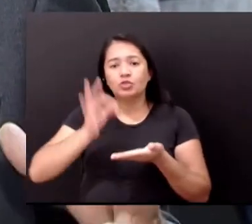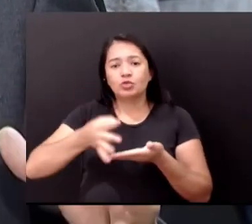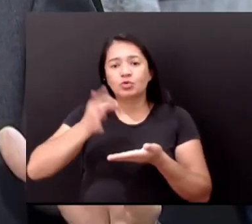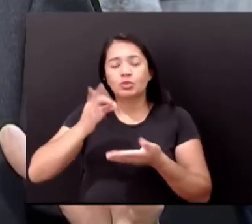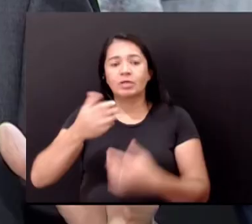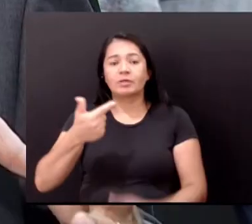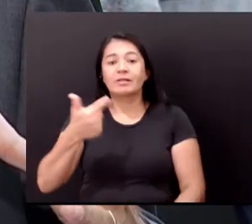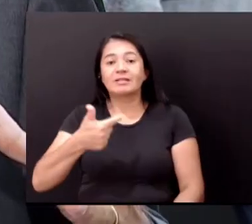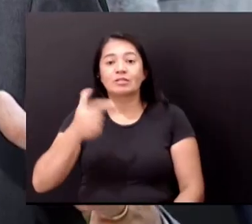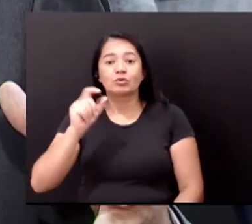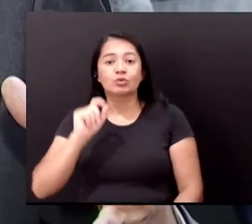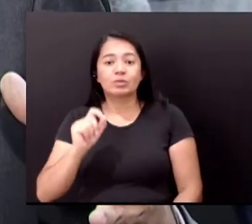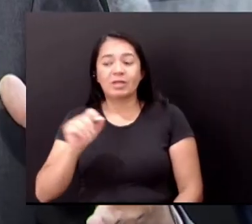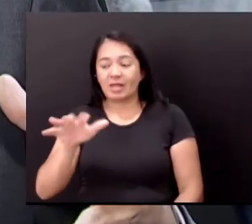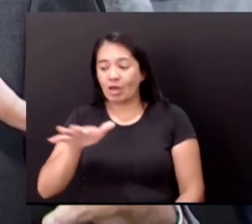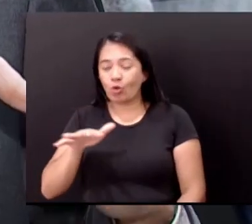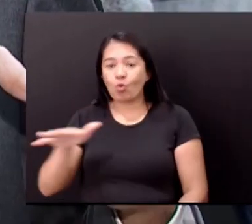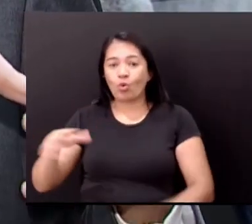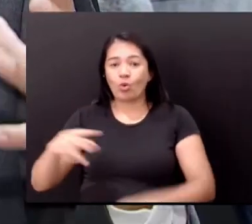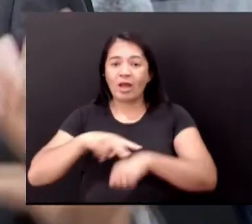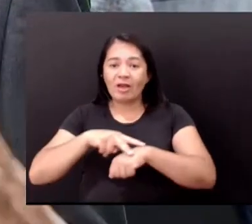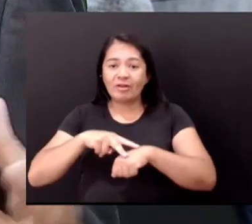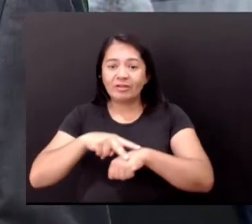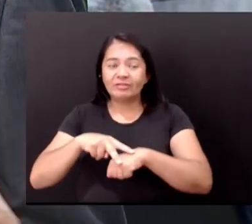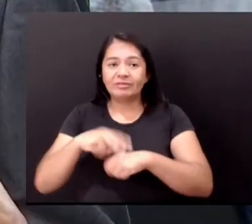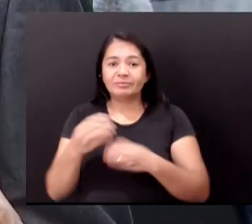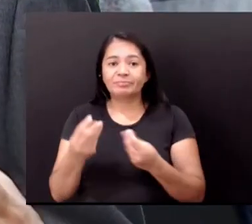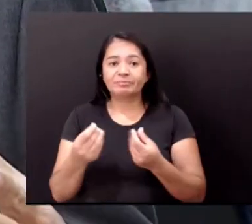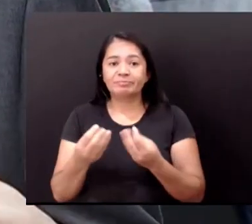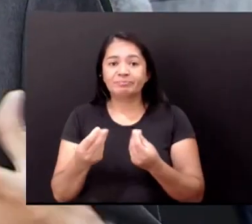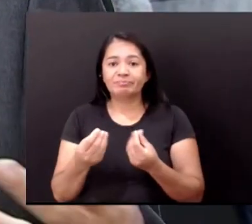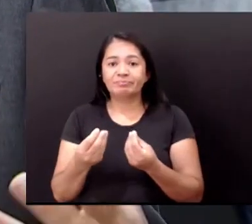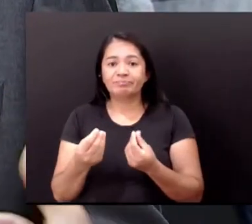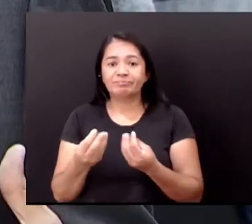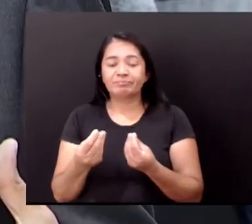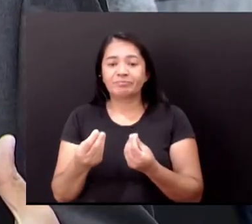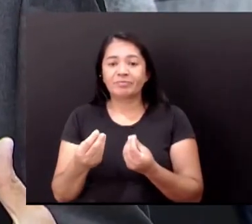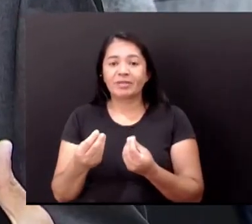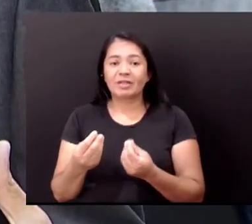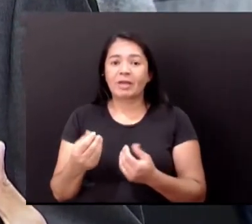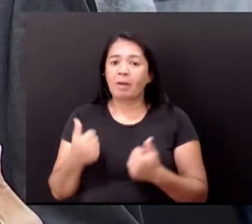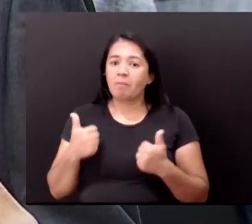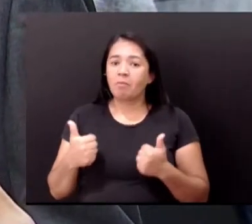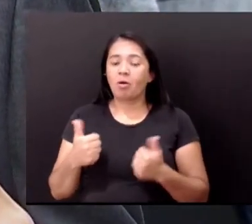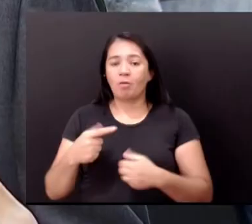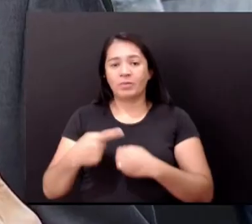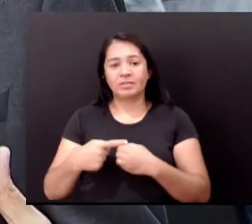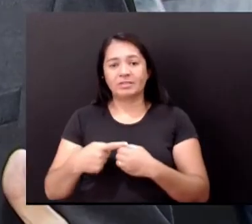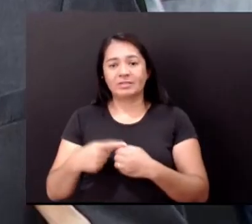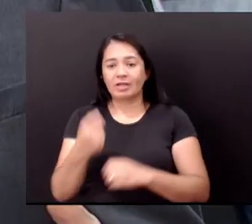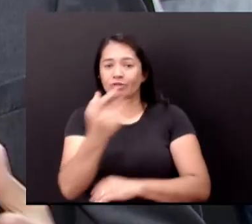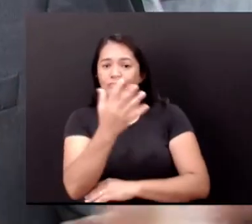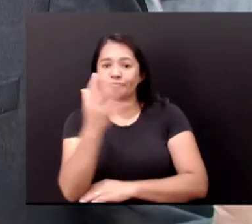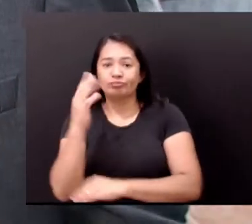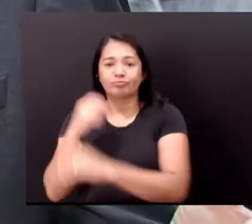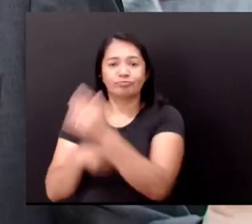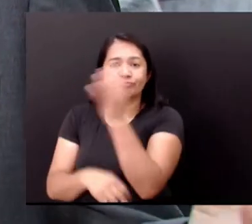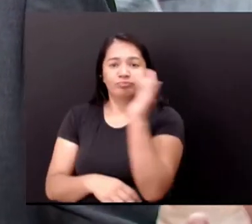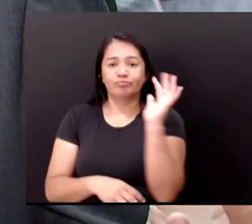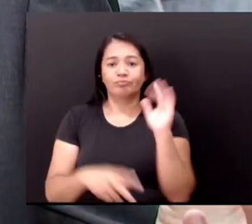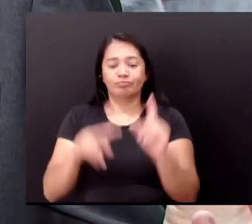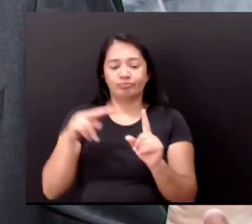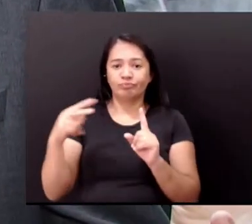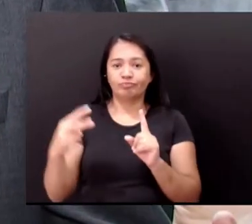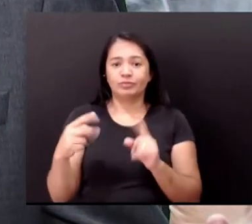área verde, que é uma vantagem para a cidade do ponto de vista ambiental. Nós não temos